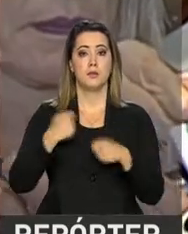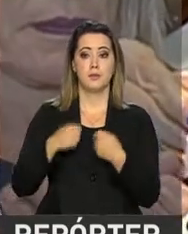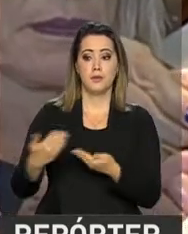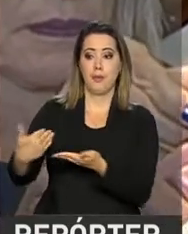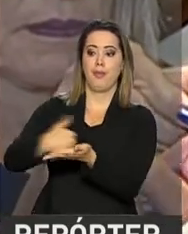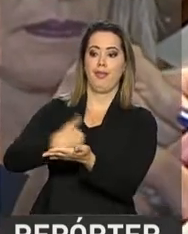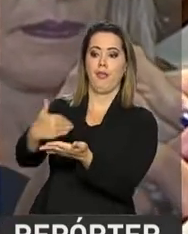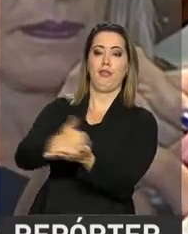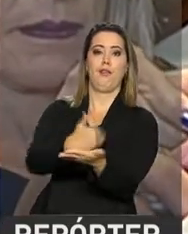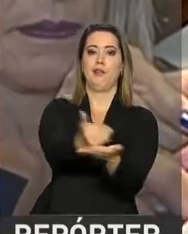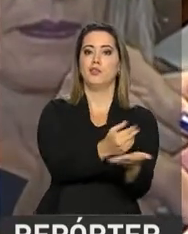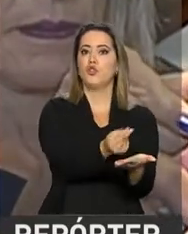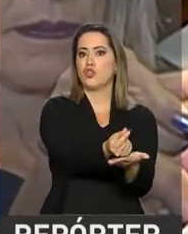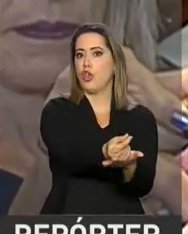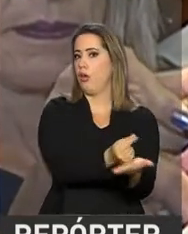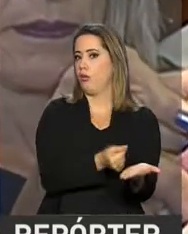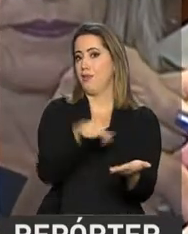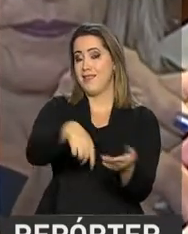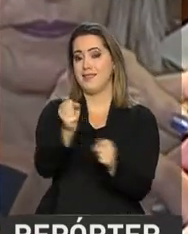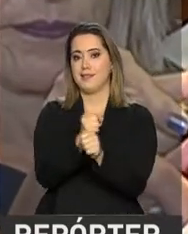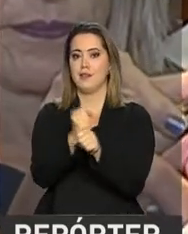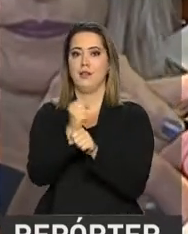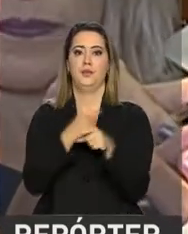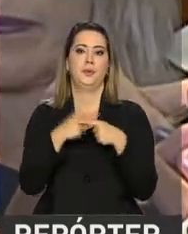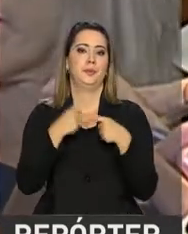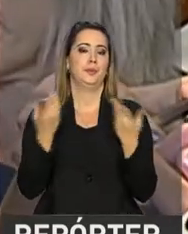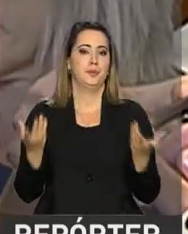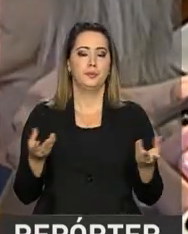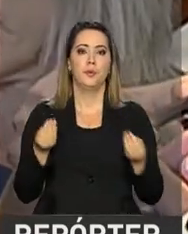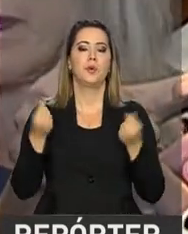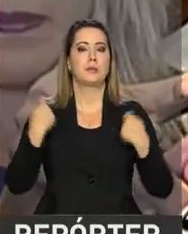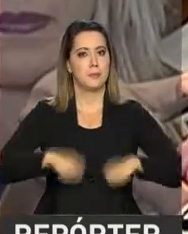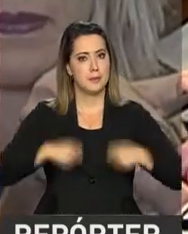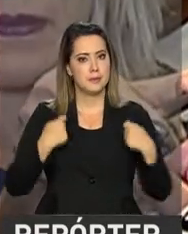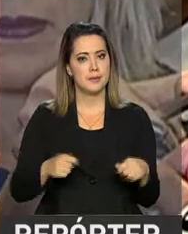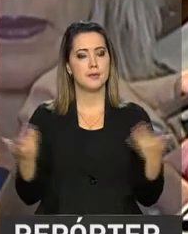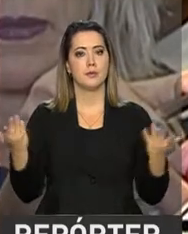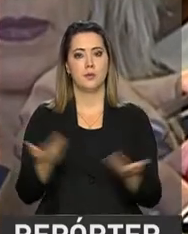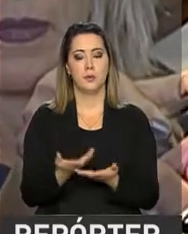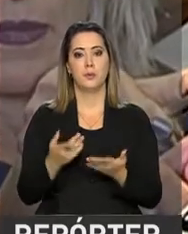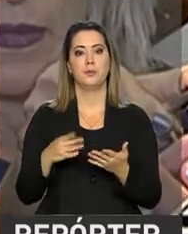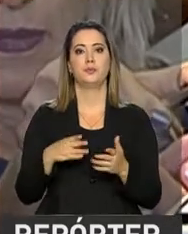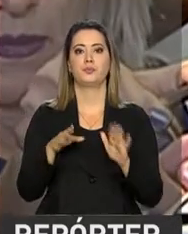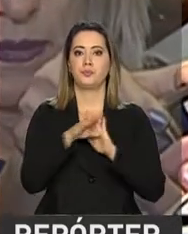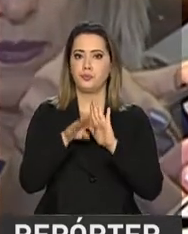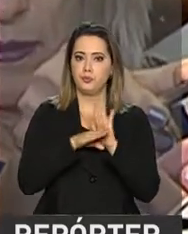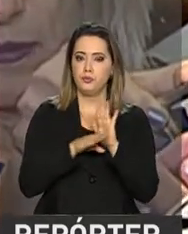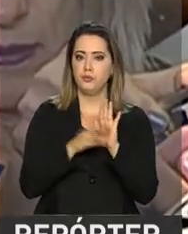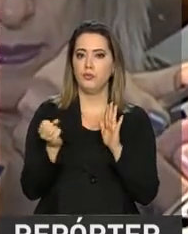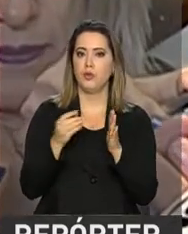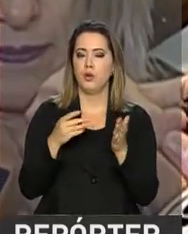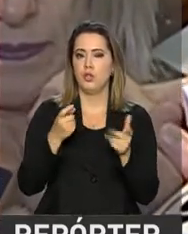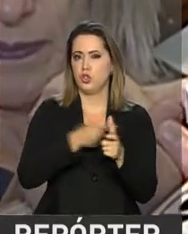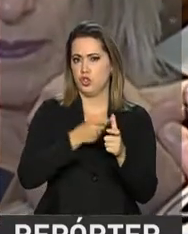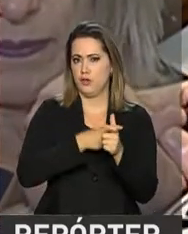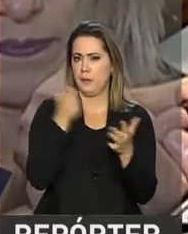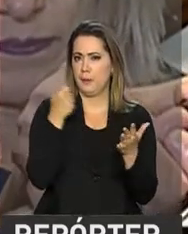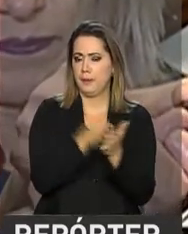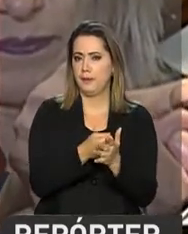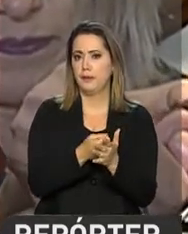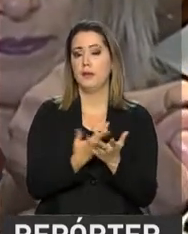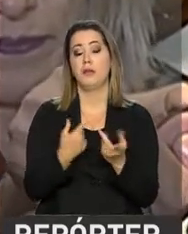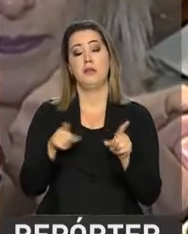e se não se justifica fazer um edifício segundo ficava a sinalização clara para